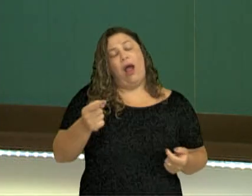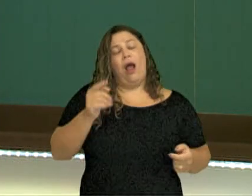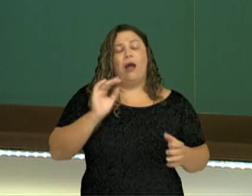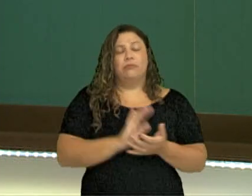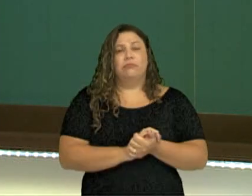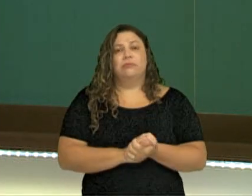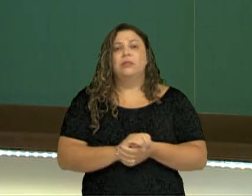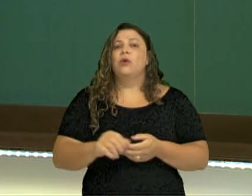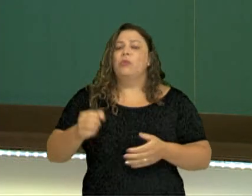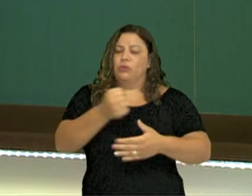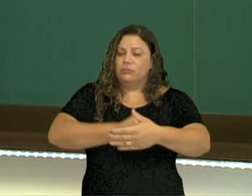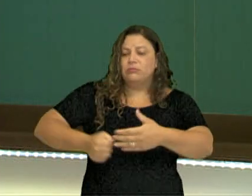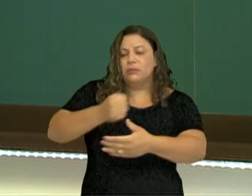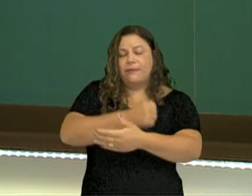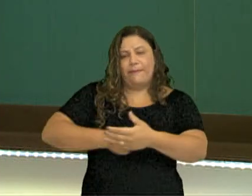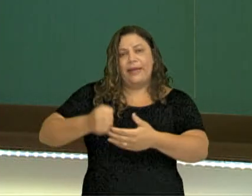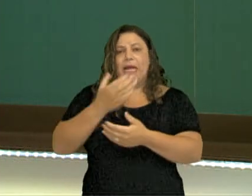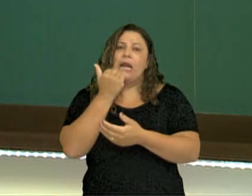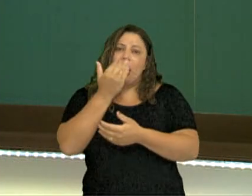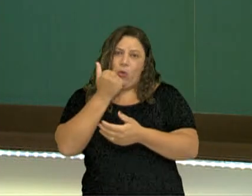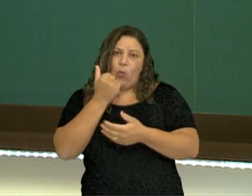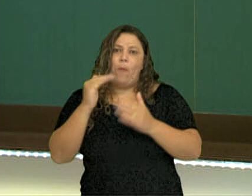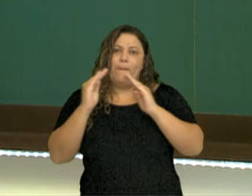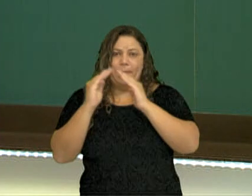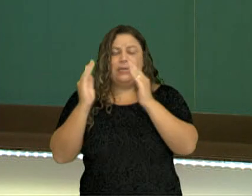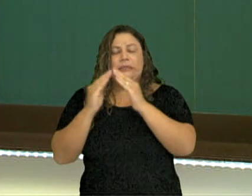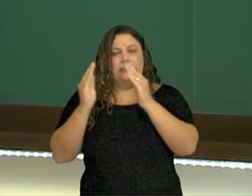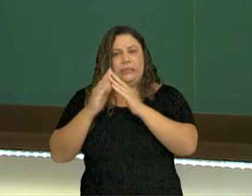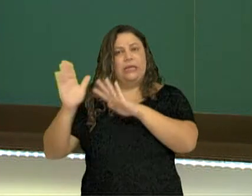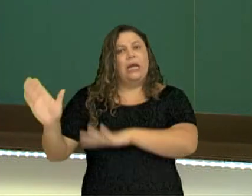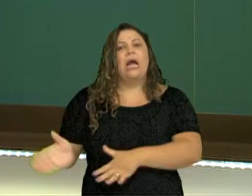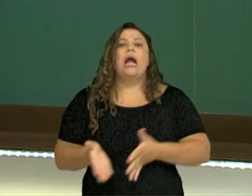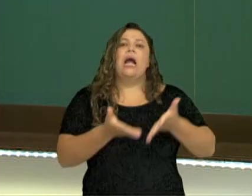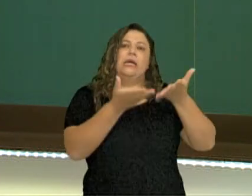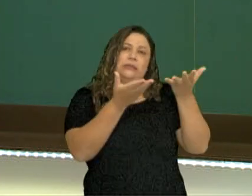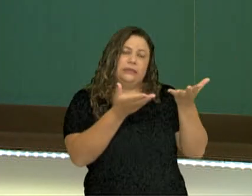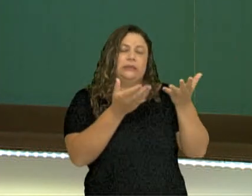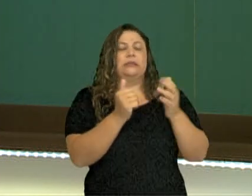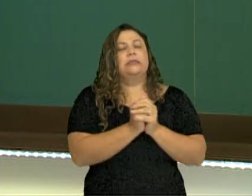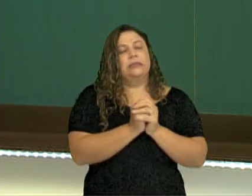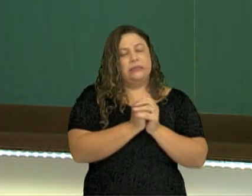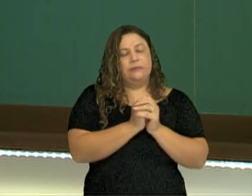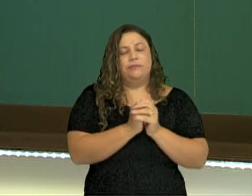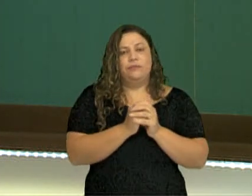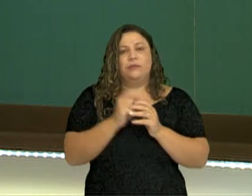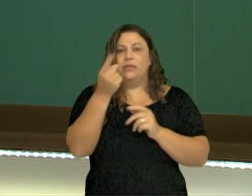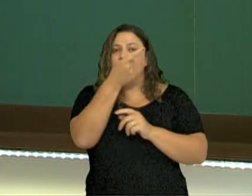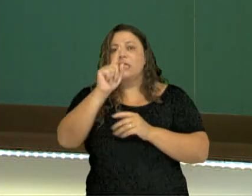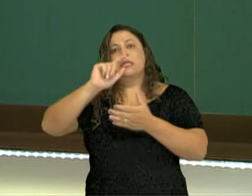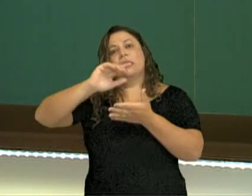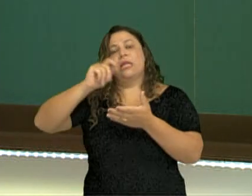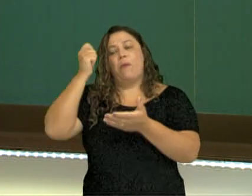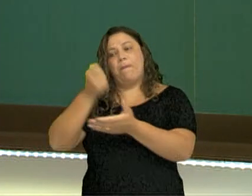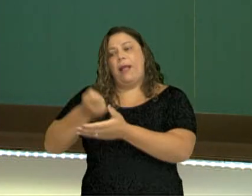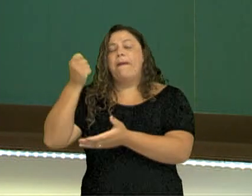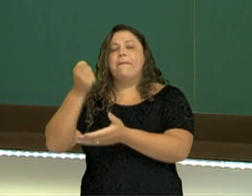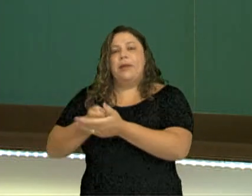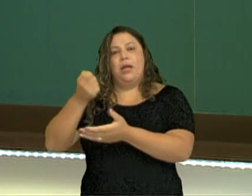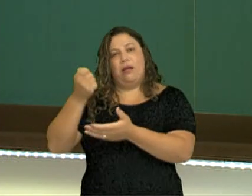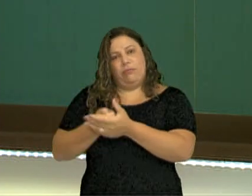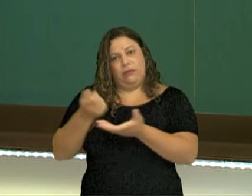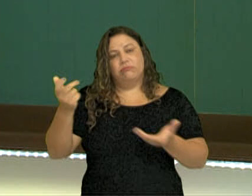preparar o alimento em casa, né, e não levar, não gastar esse dinheiro. Ali pode